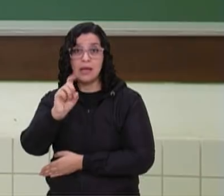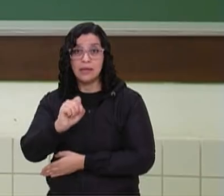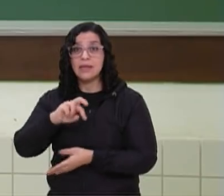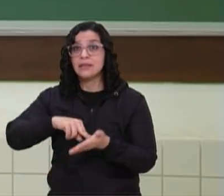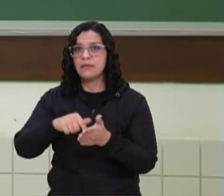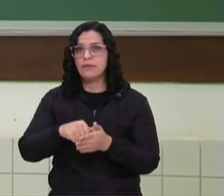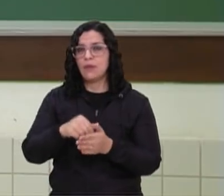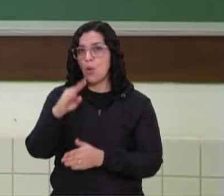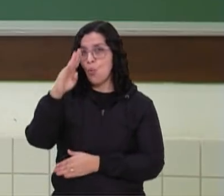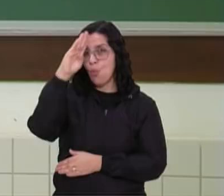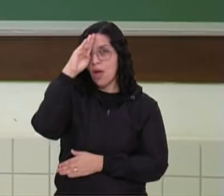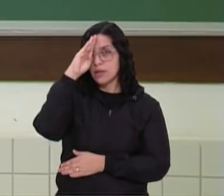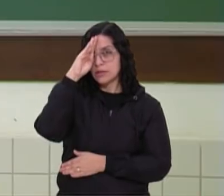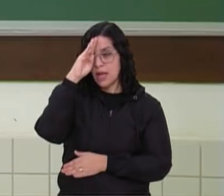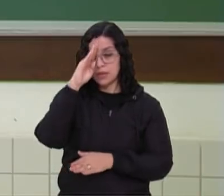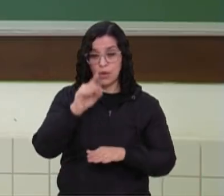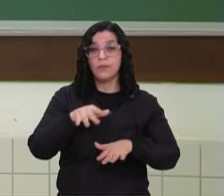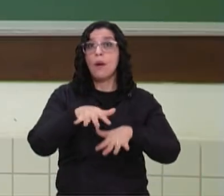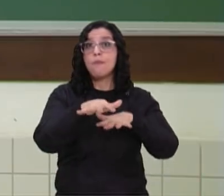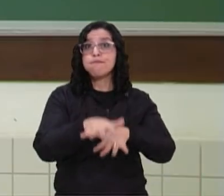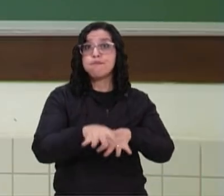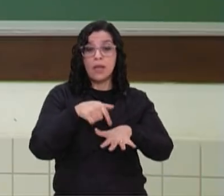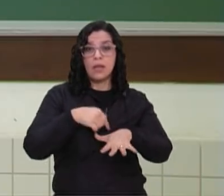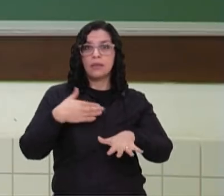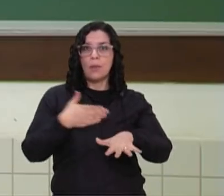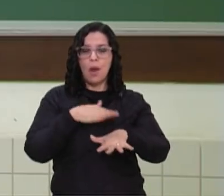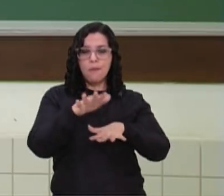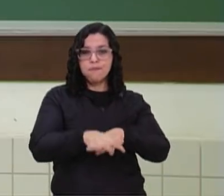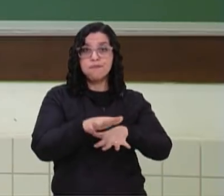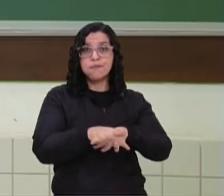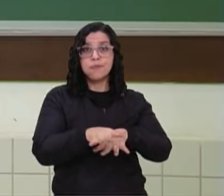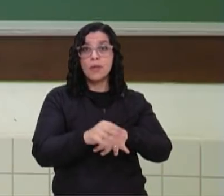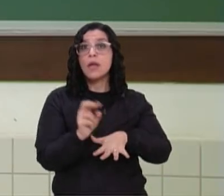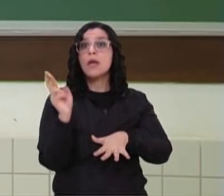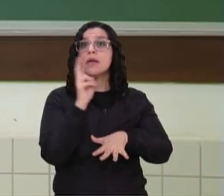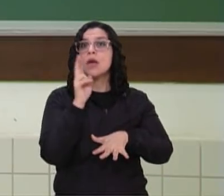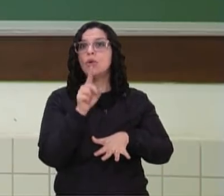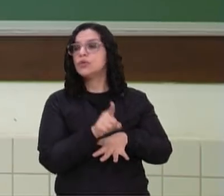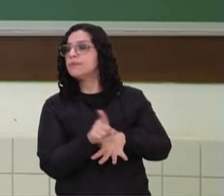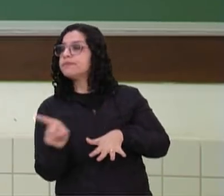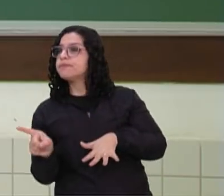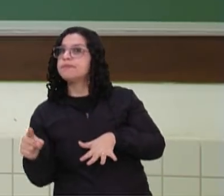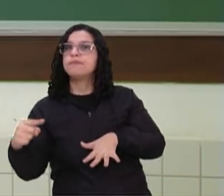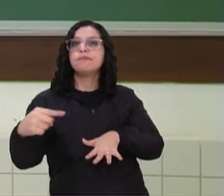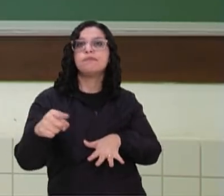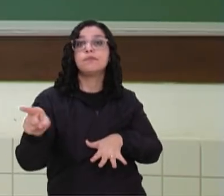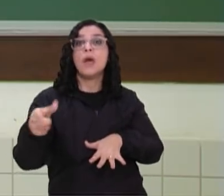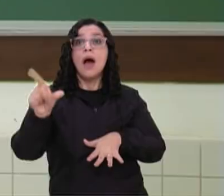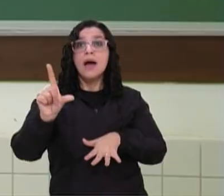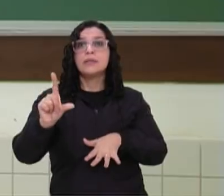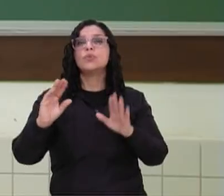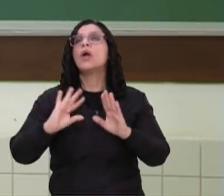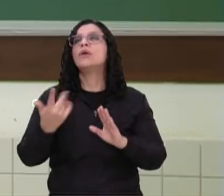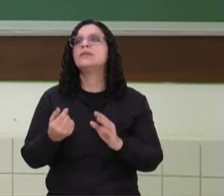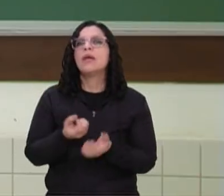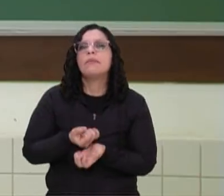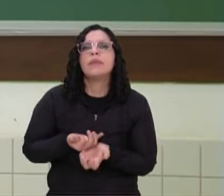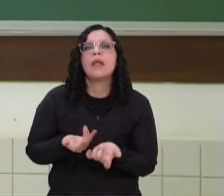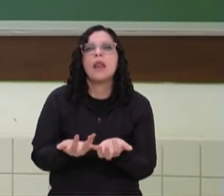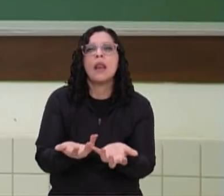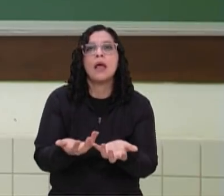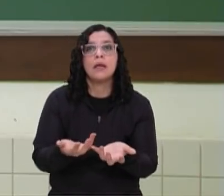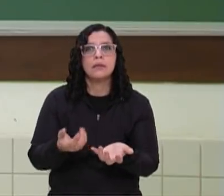na frente do exército Napoleão, não se envolvia em combates, mas ele ia vendo para onde o Napoleão invadia e eles iam queimando as